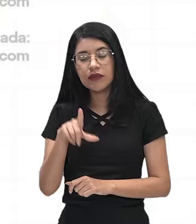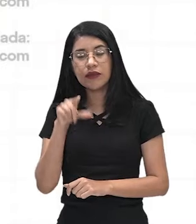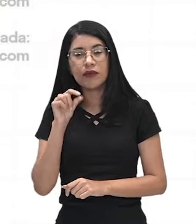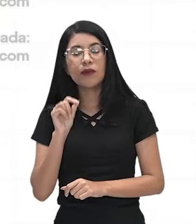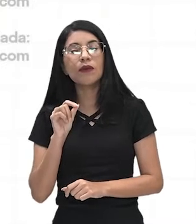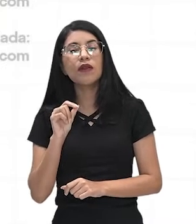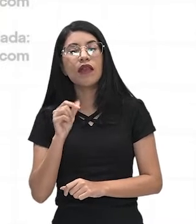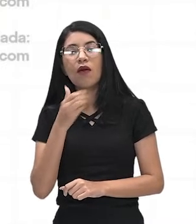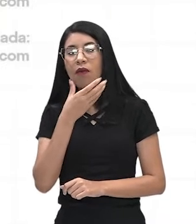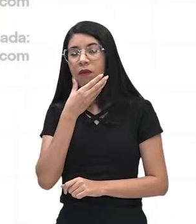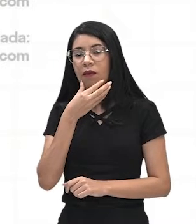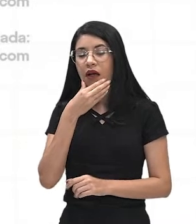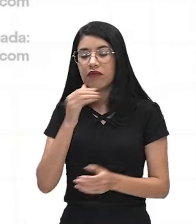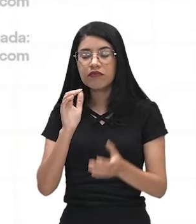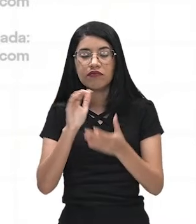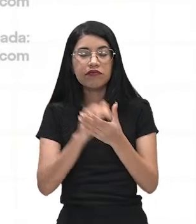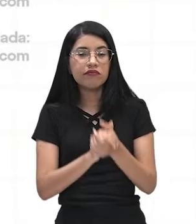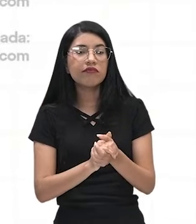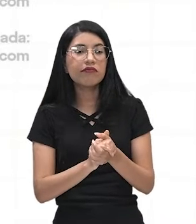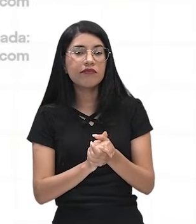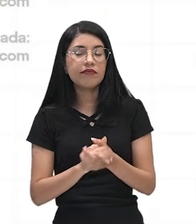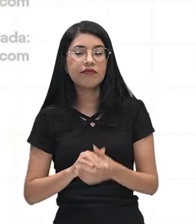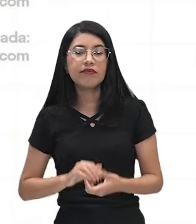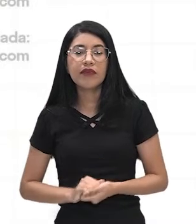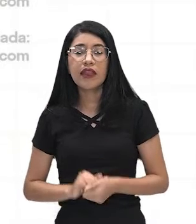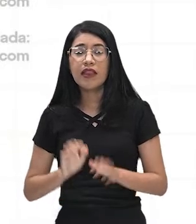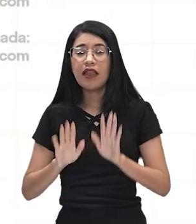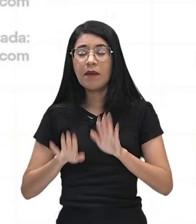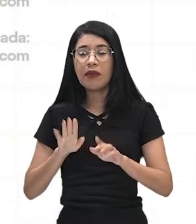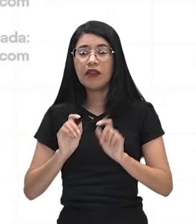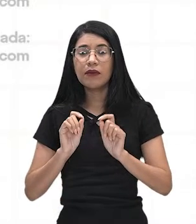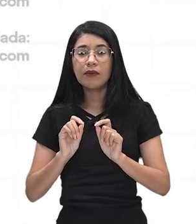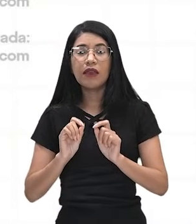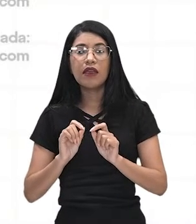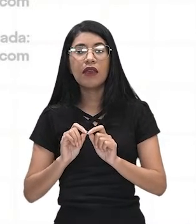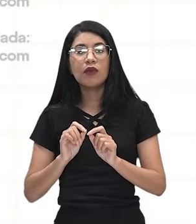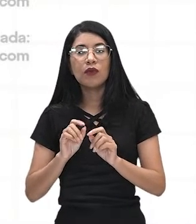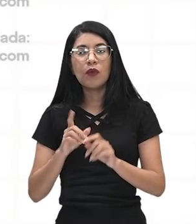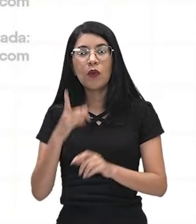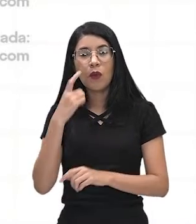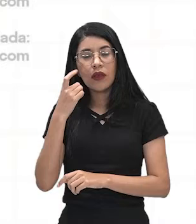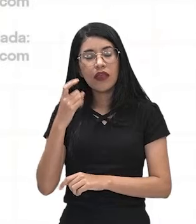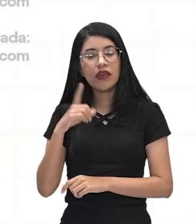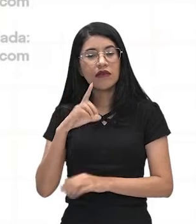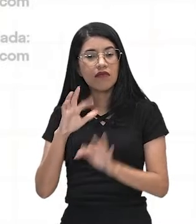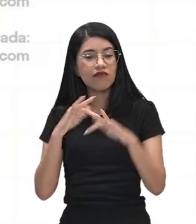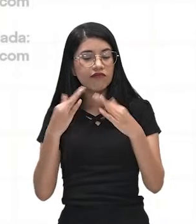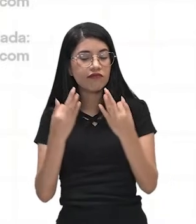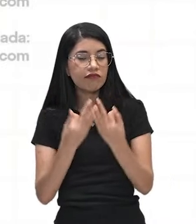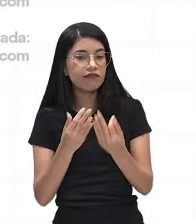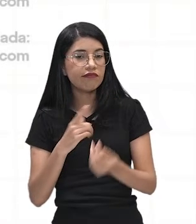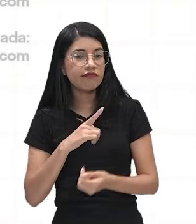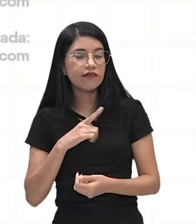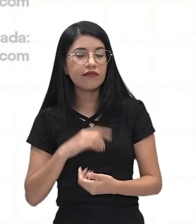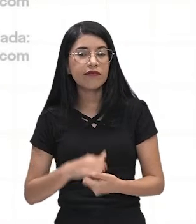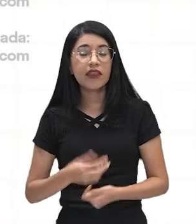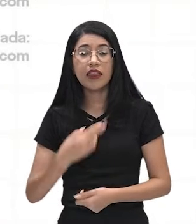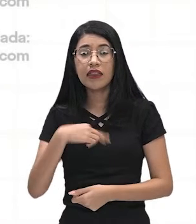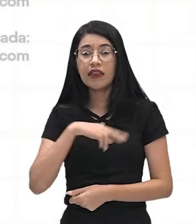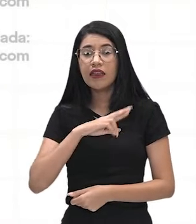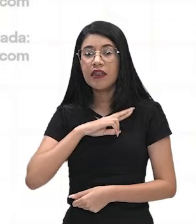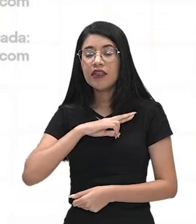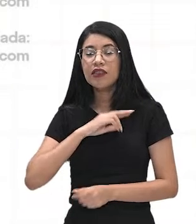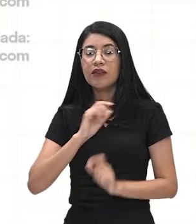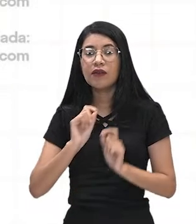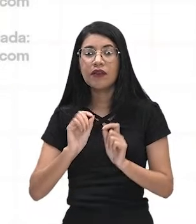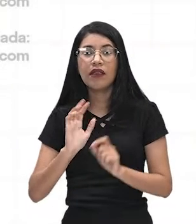os casamentos de acordo com os interesses da família, tá? E na religião, as mulheres gregas